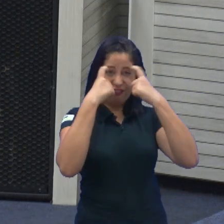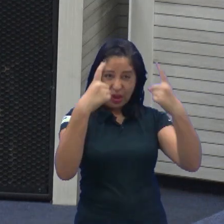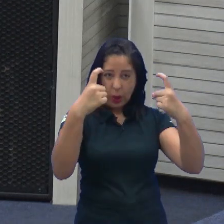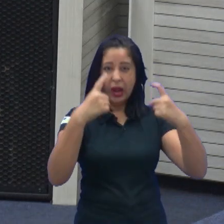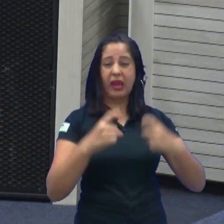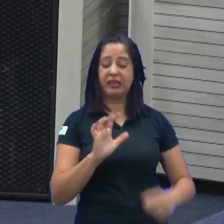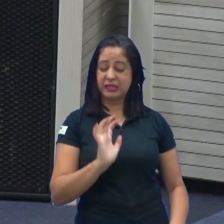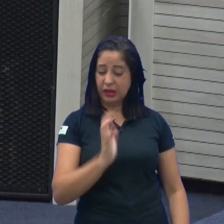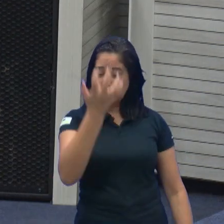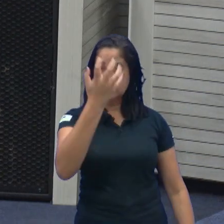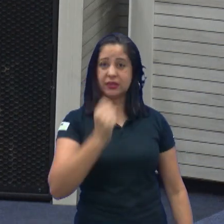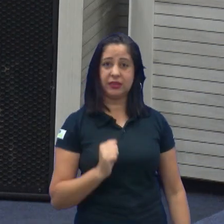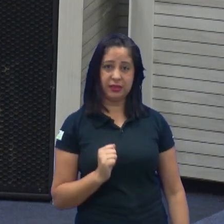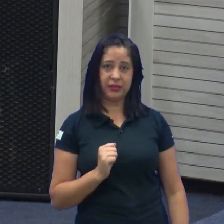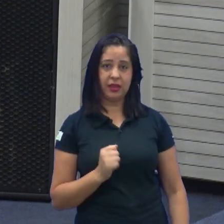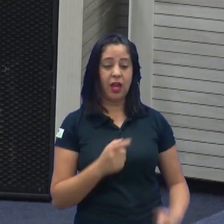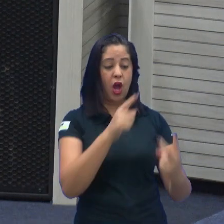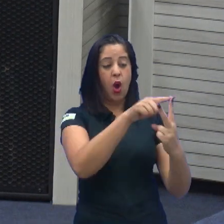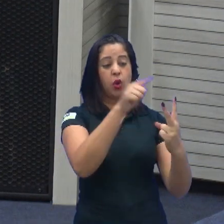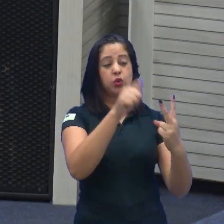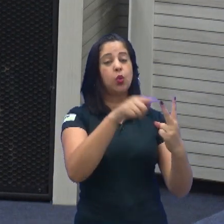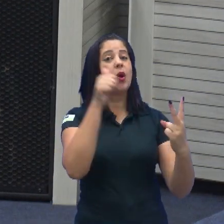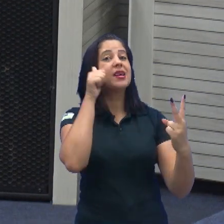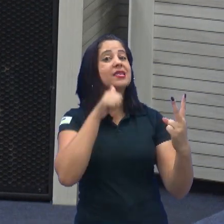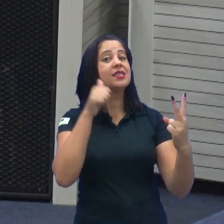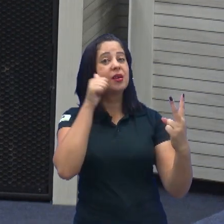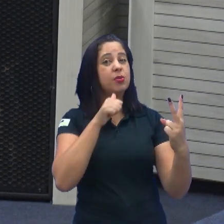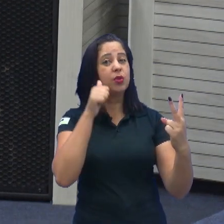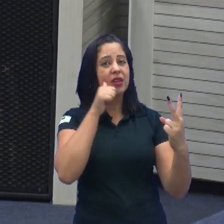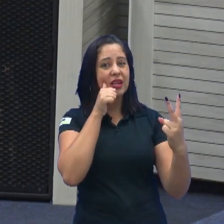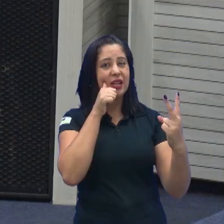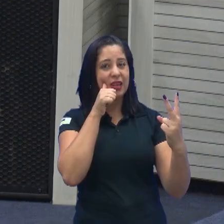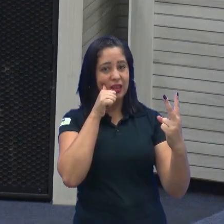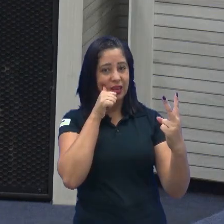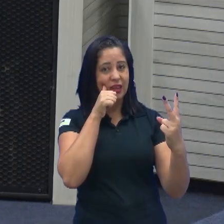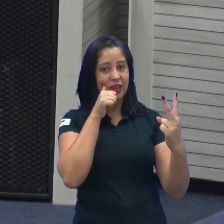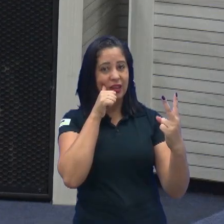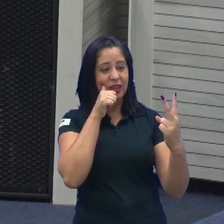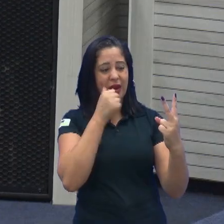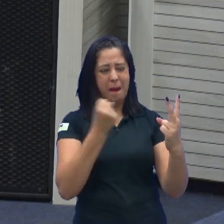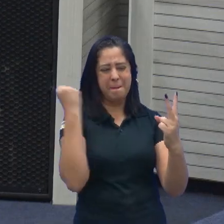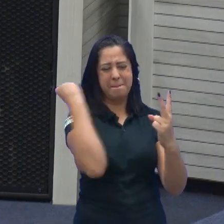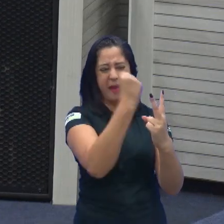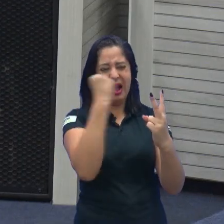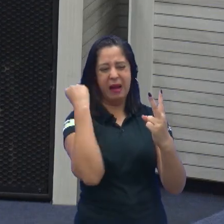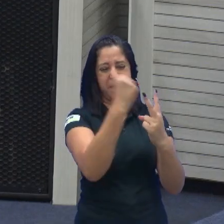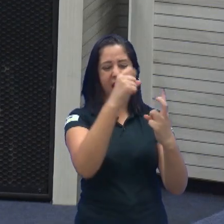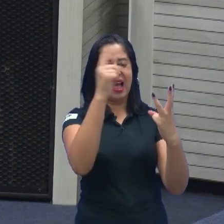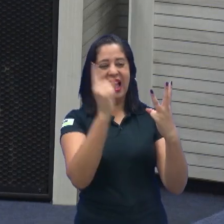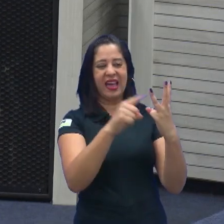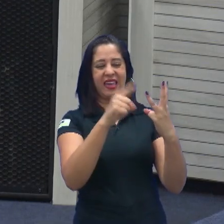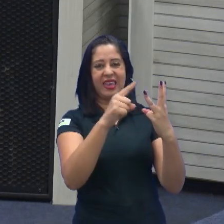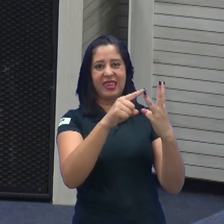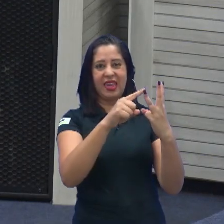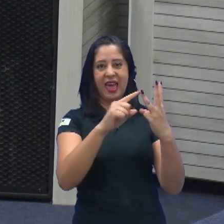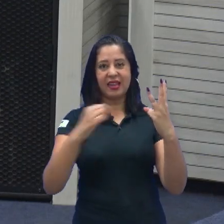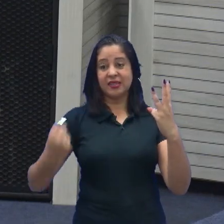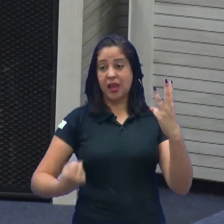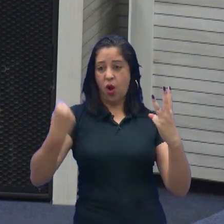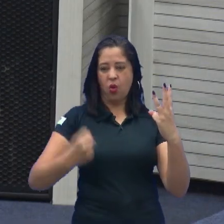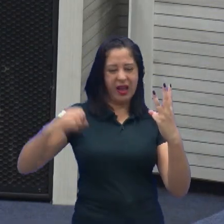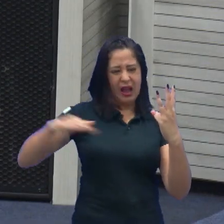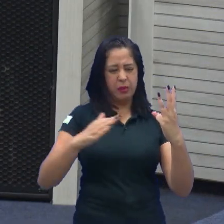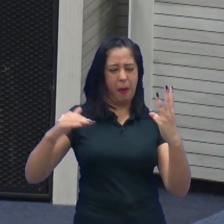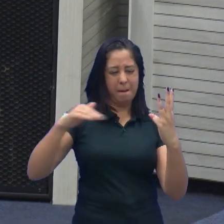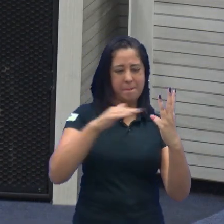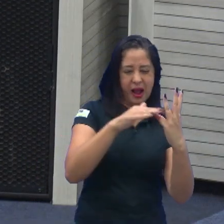nós mulheres. 2 mulheres violentamente, 2 assassinadas e uma atropelada, no qual teve que